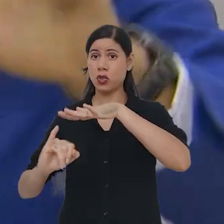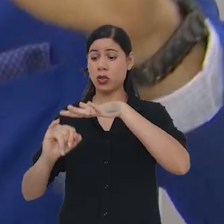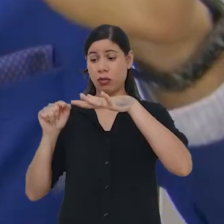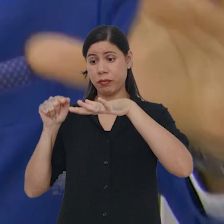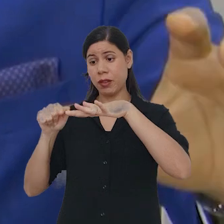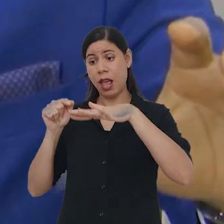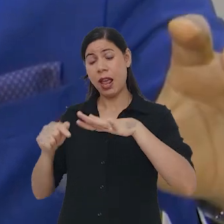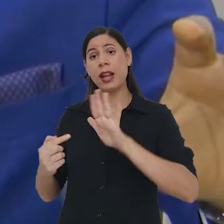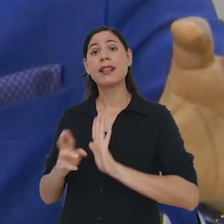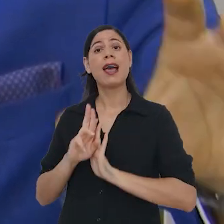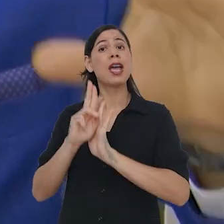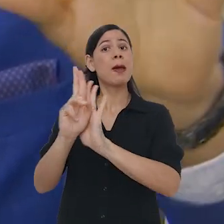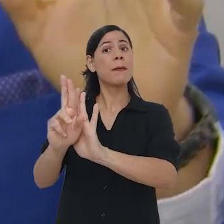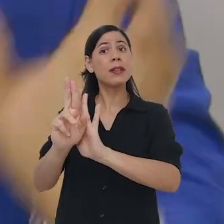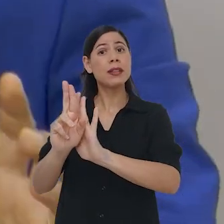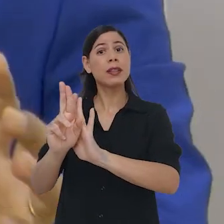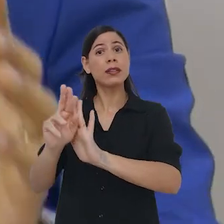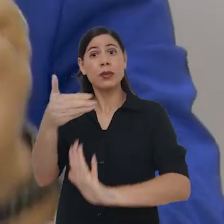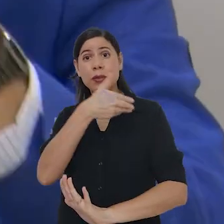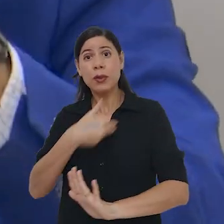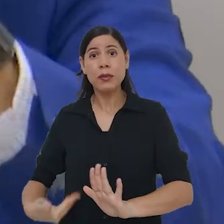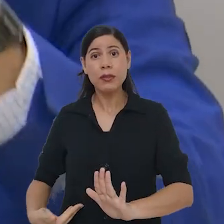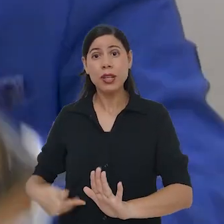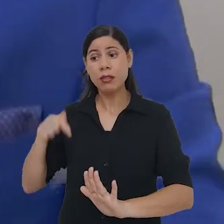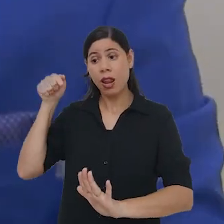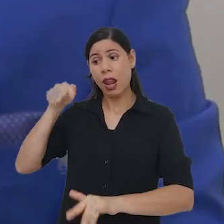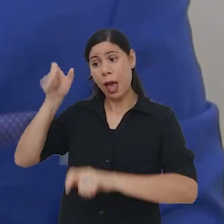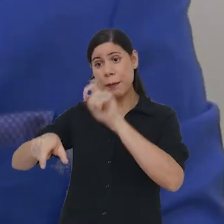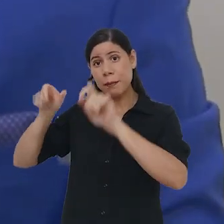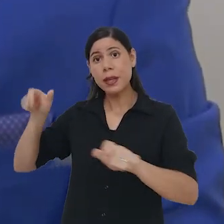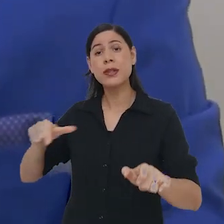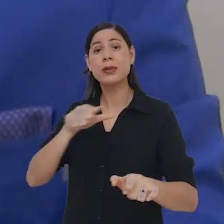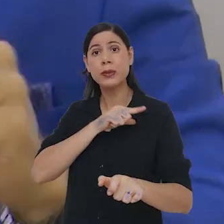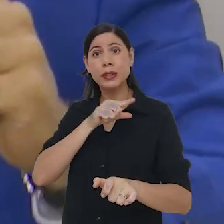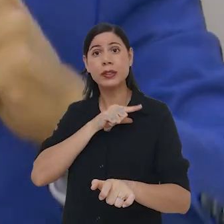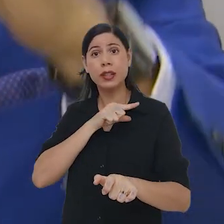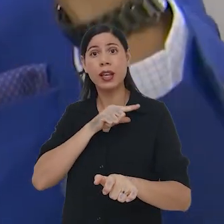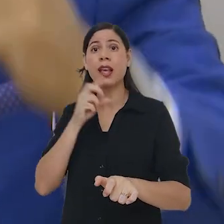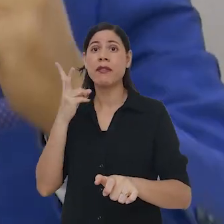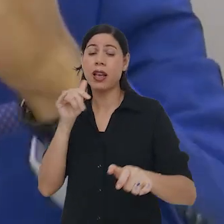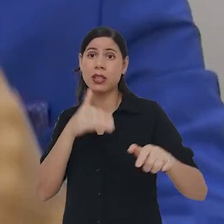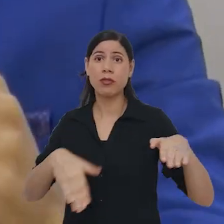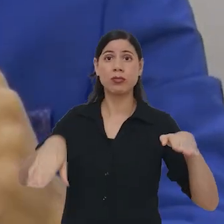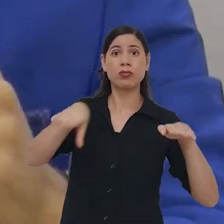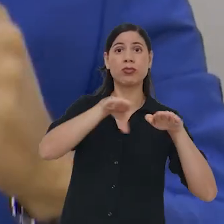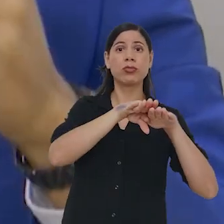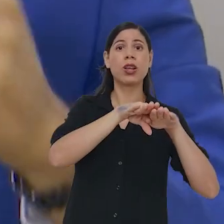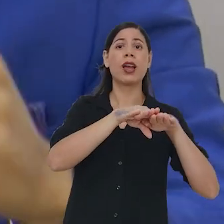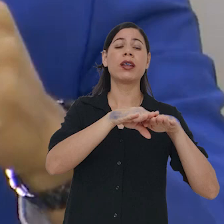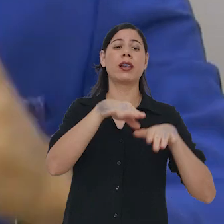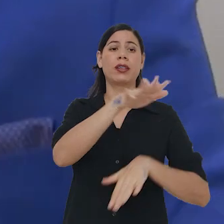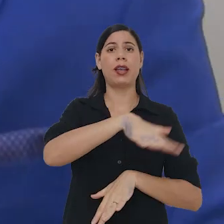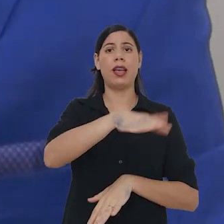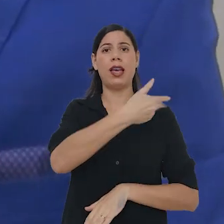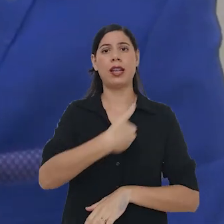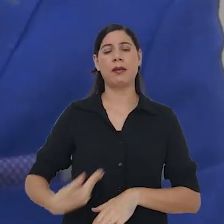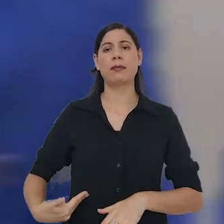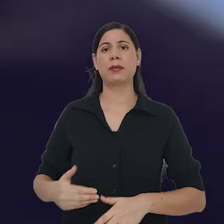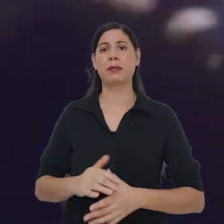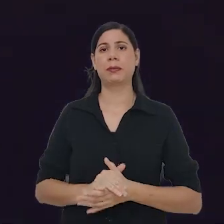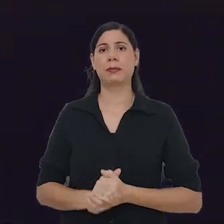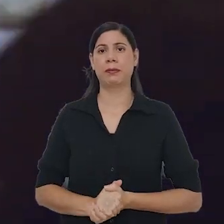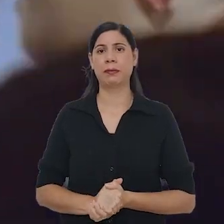está representando o Estado tem pessoas, essas pessoas que trabalham lá serão equiparadas a agentes